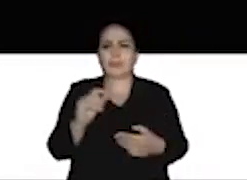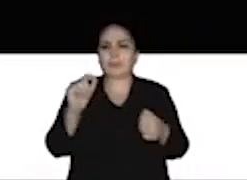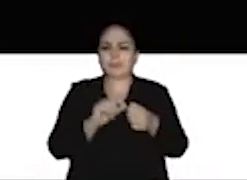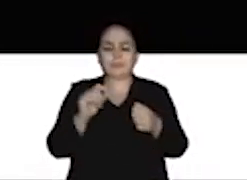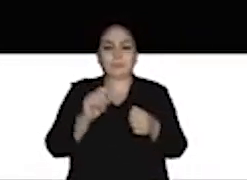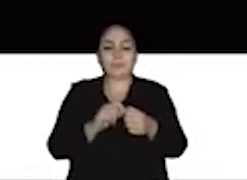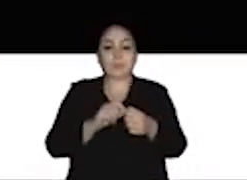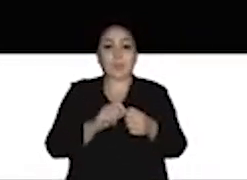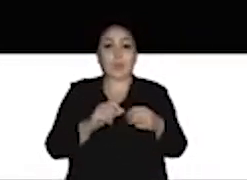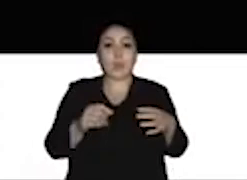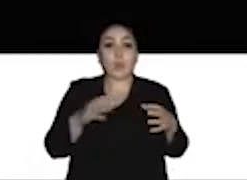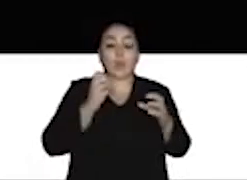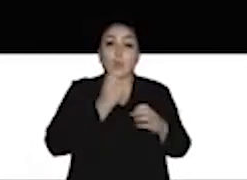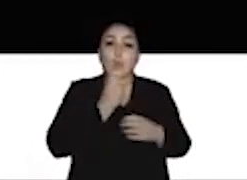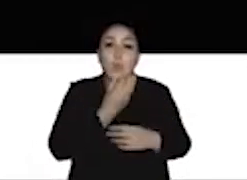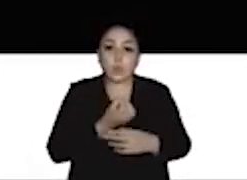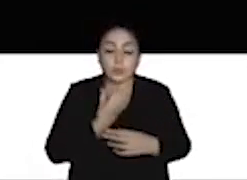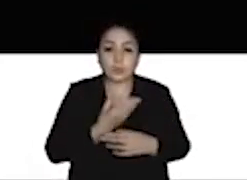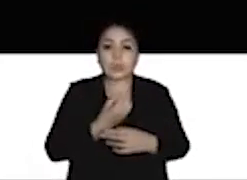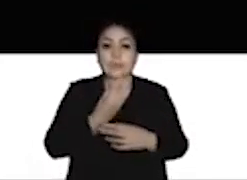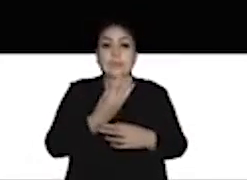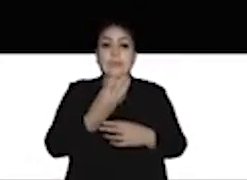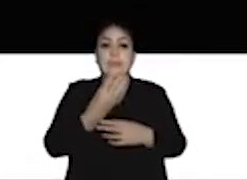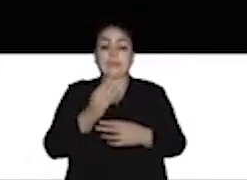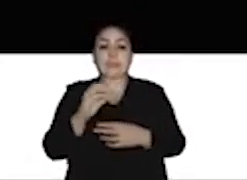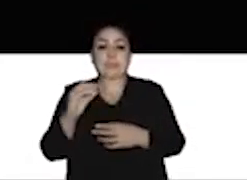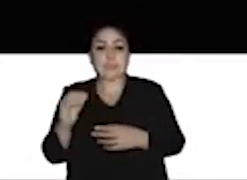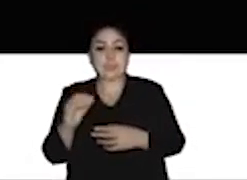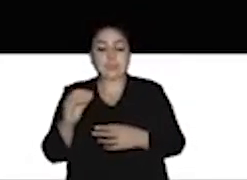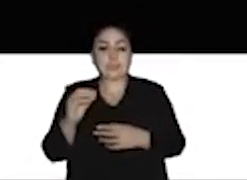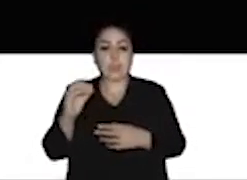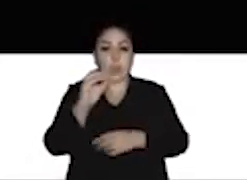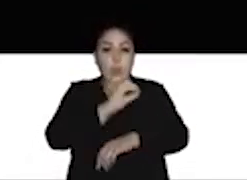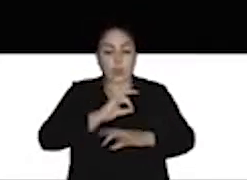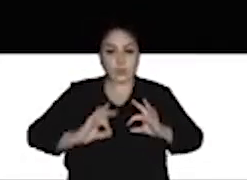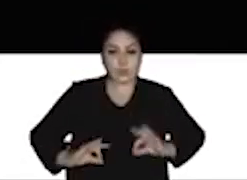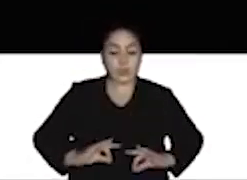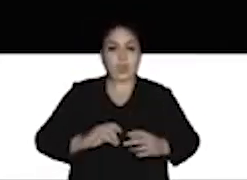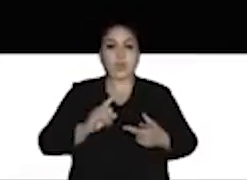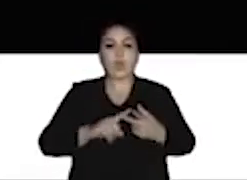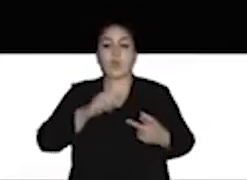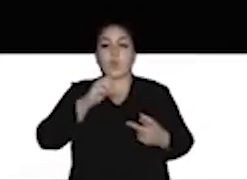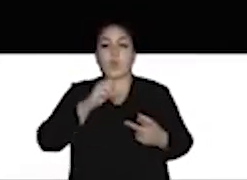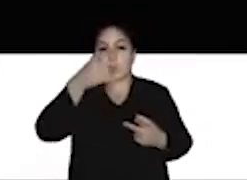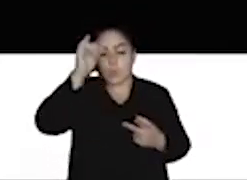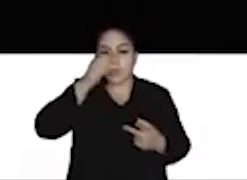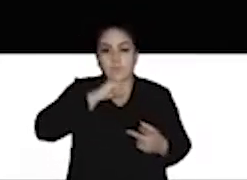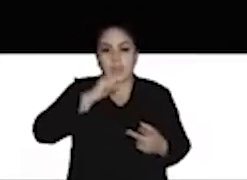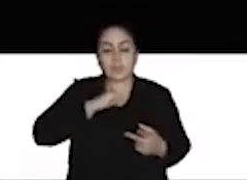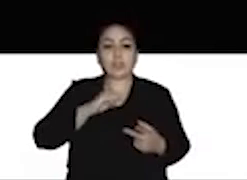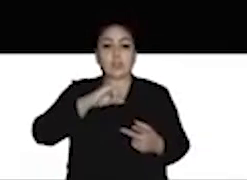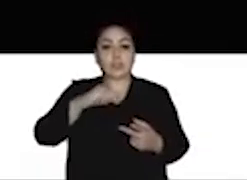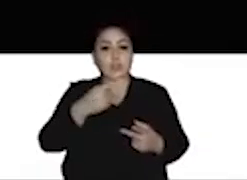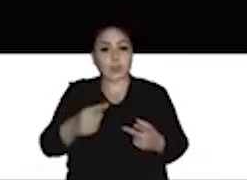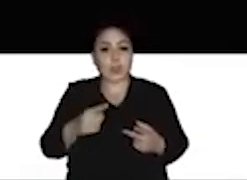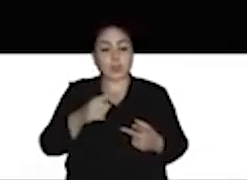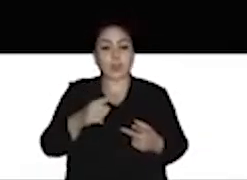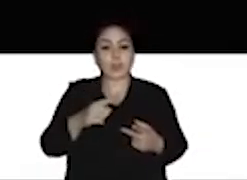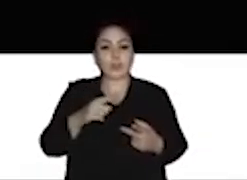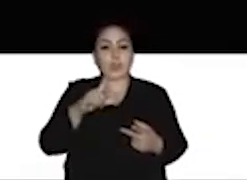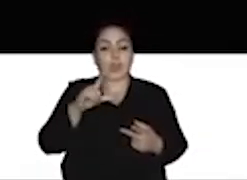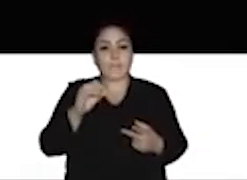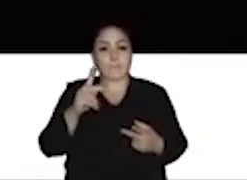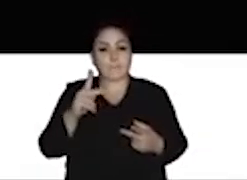farsa, onde os contos 300 Onças, O Boi Velho e Jogo do Osso, de João Simões Lopes Neto,